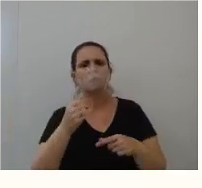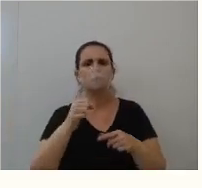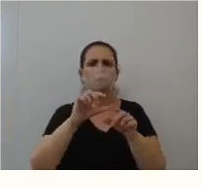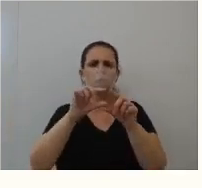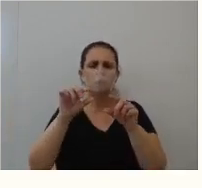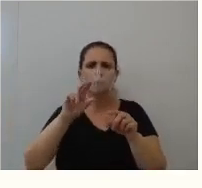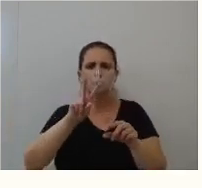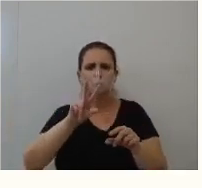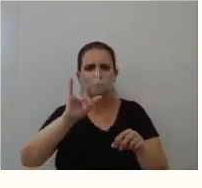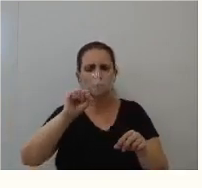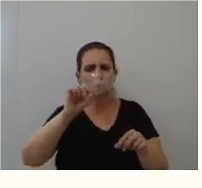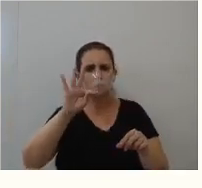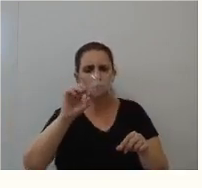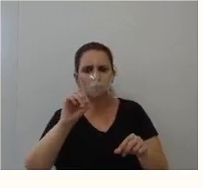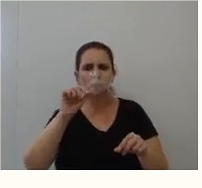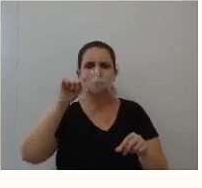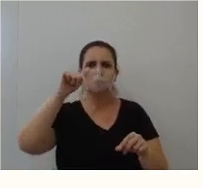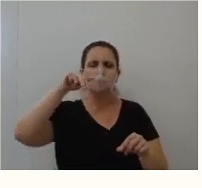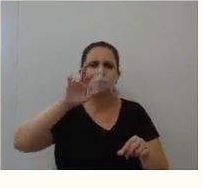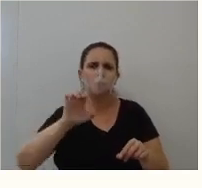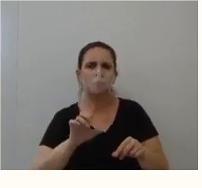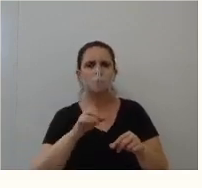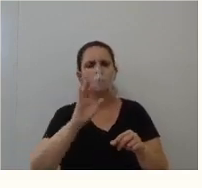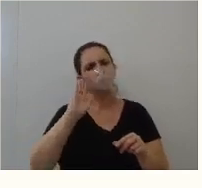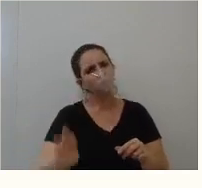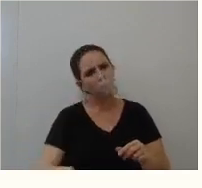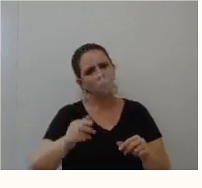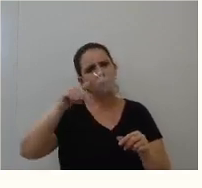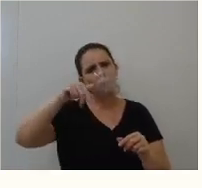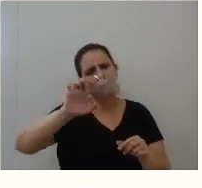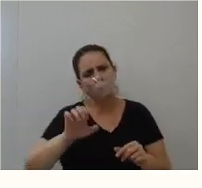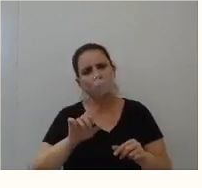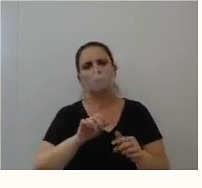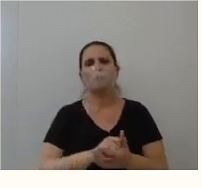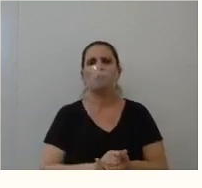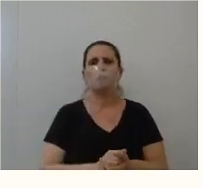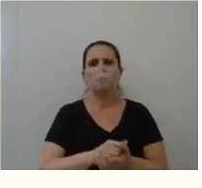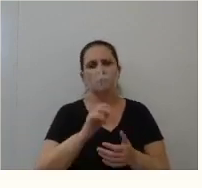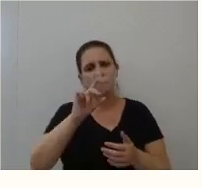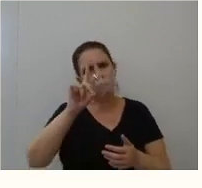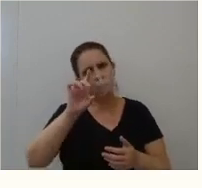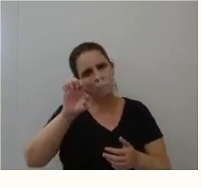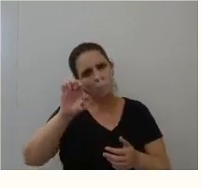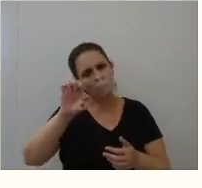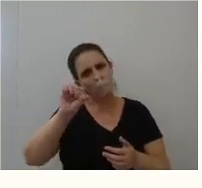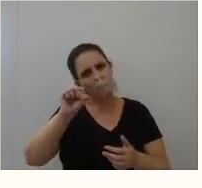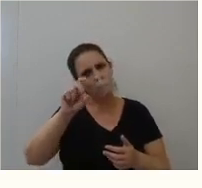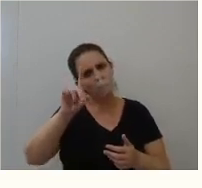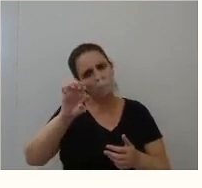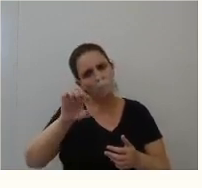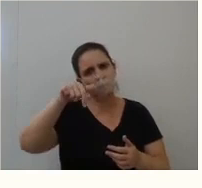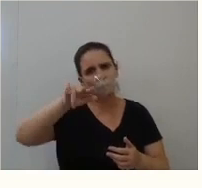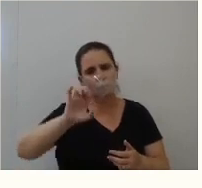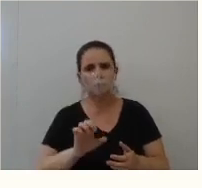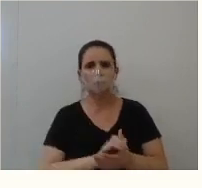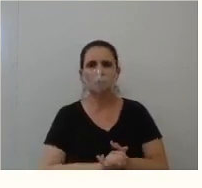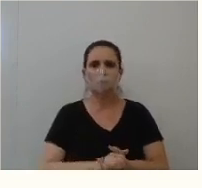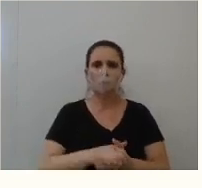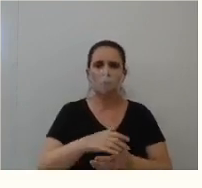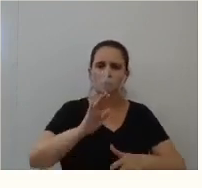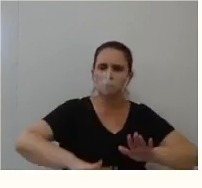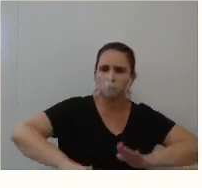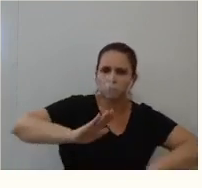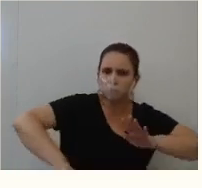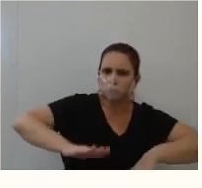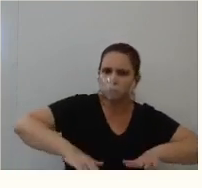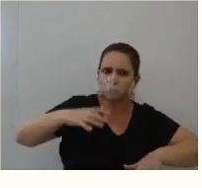visto que, e aí vai, ó, já que, visto como, uma vez que, desde que, ó, o tambor